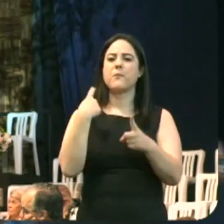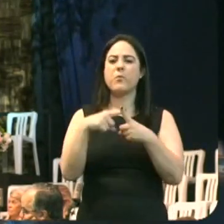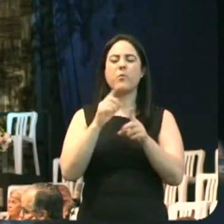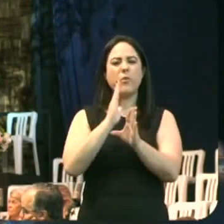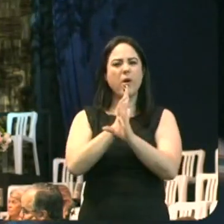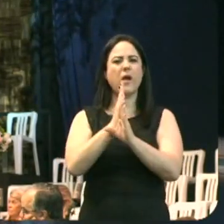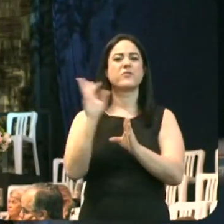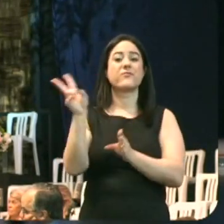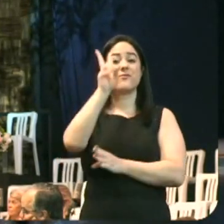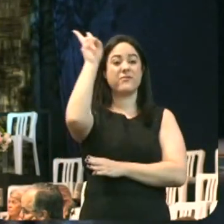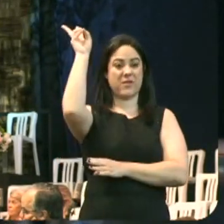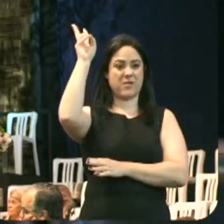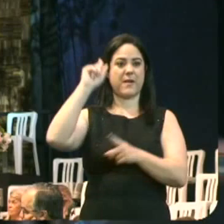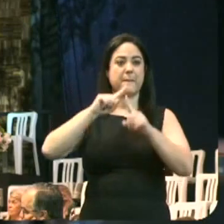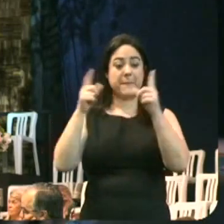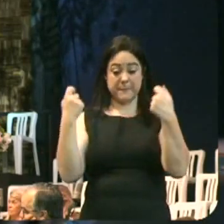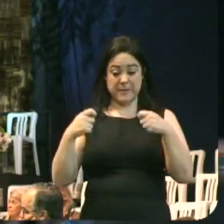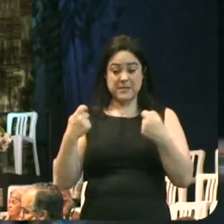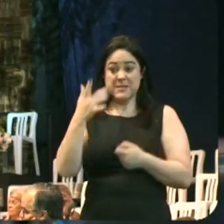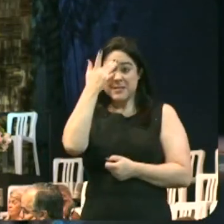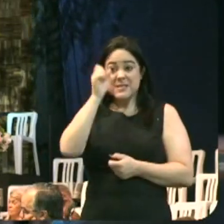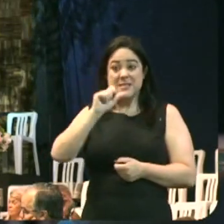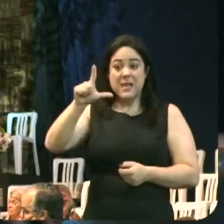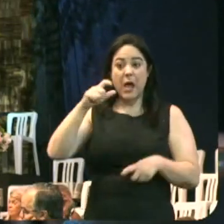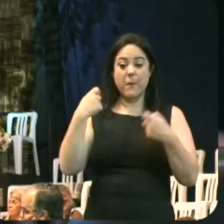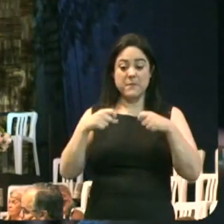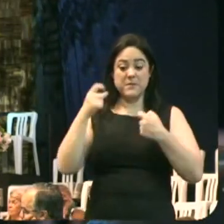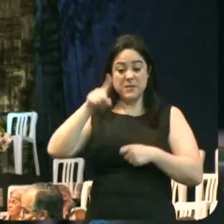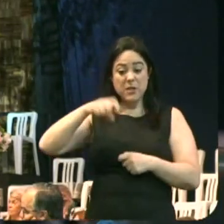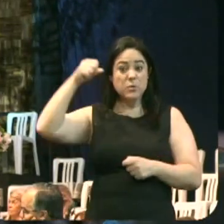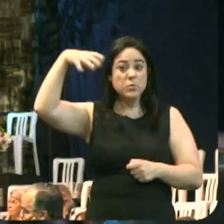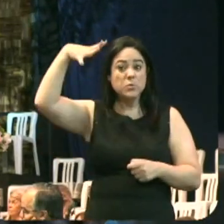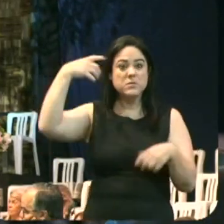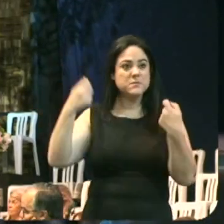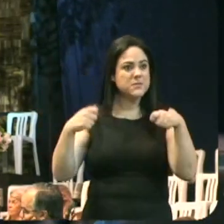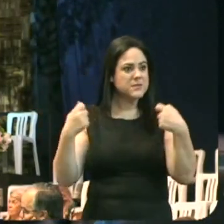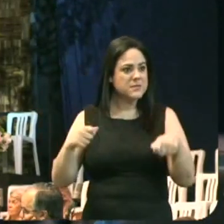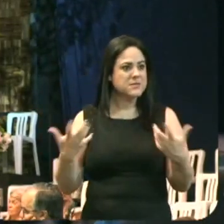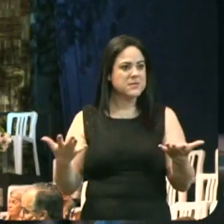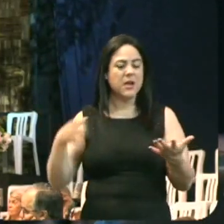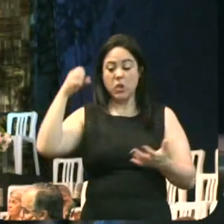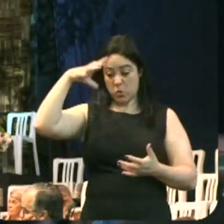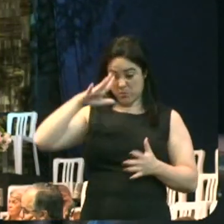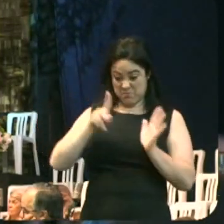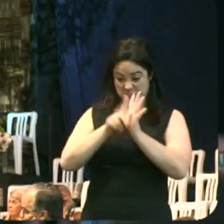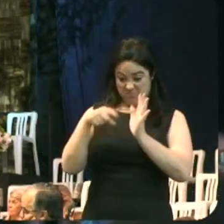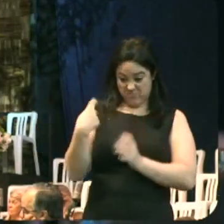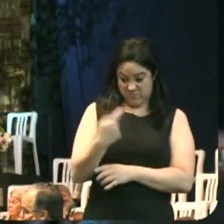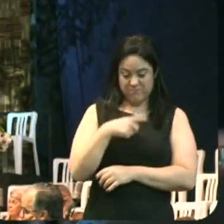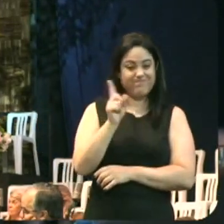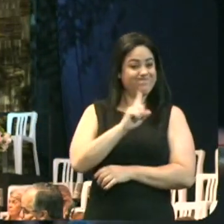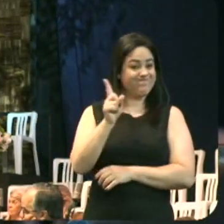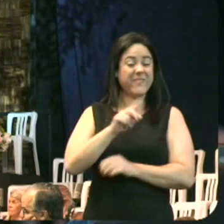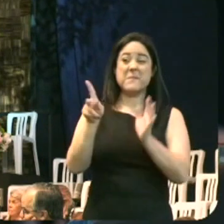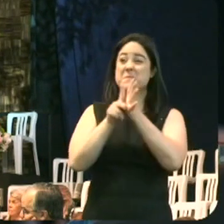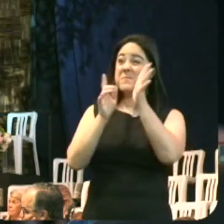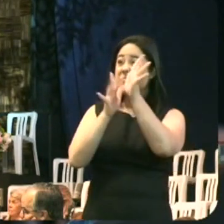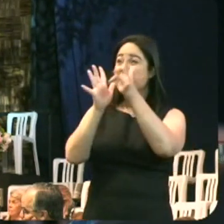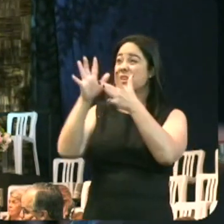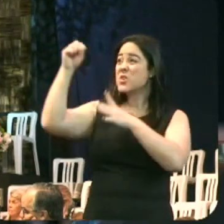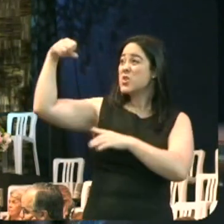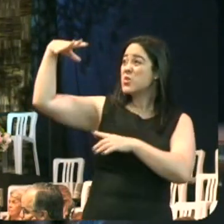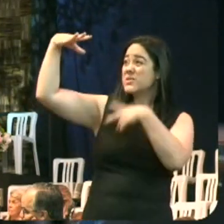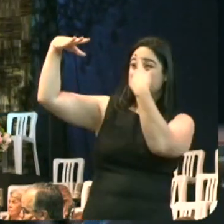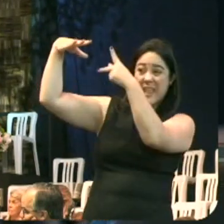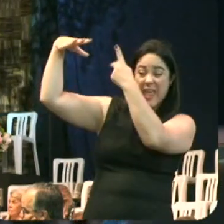importa, tem que alguém ser sal da terra e luz do mundo. Não que a luz seja nossa, mas nós refletimos a luz de